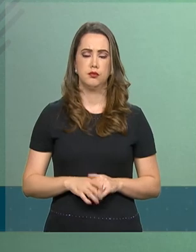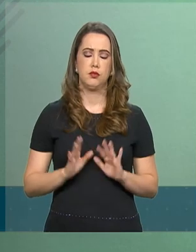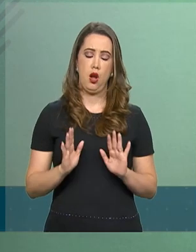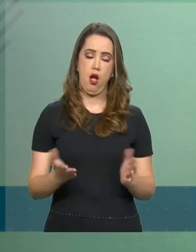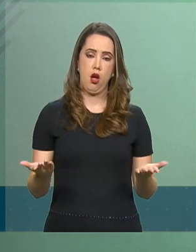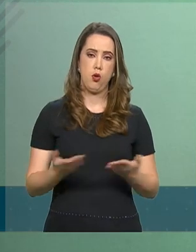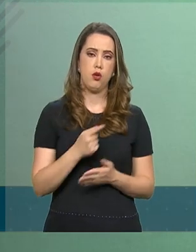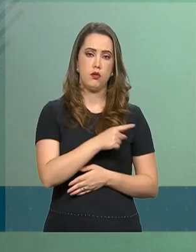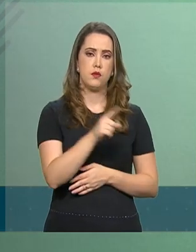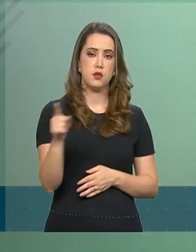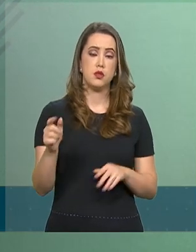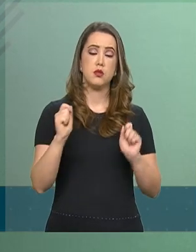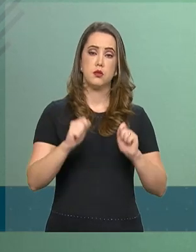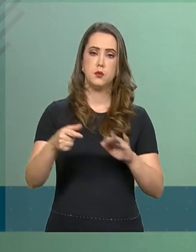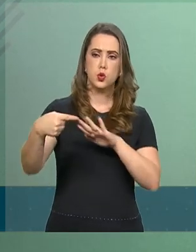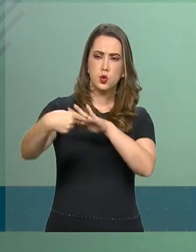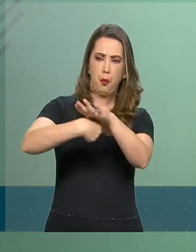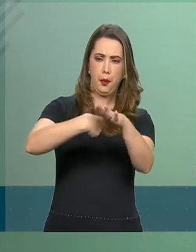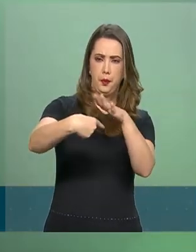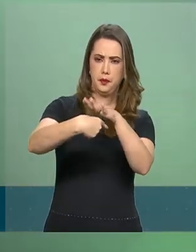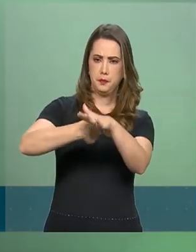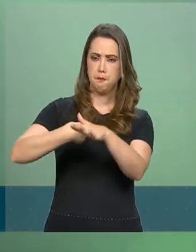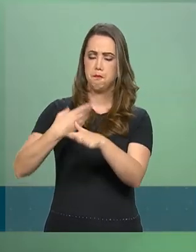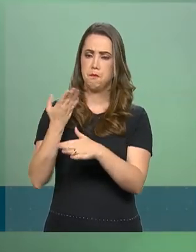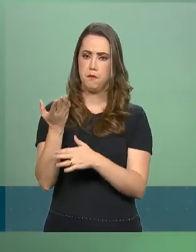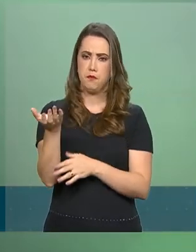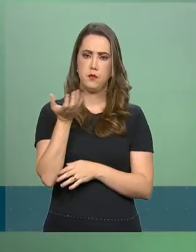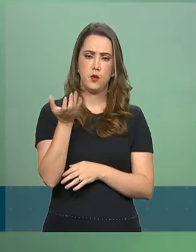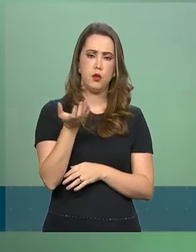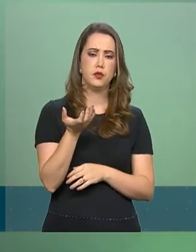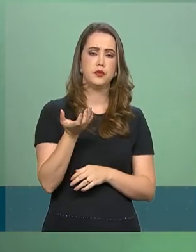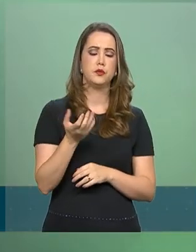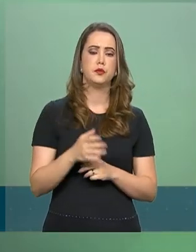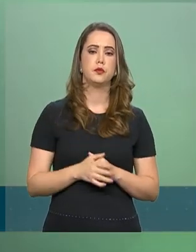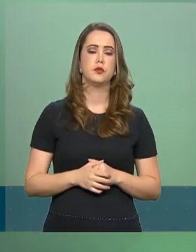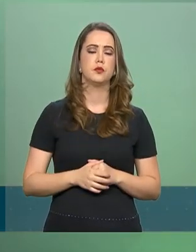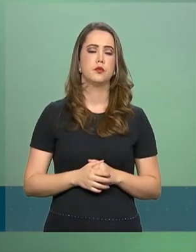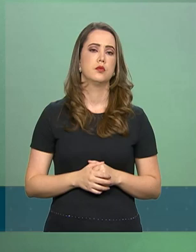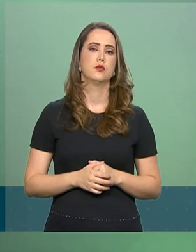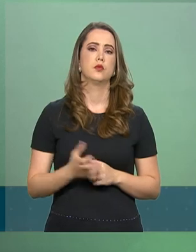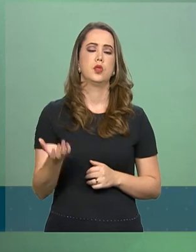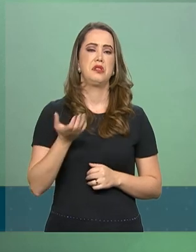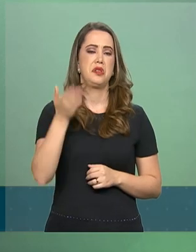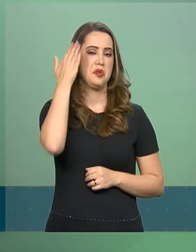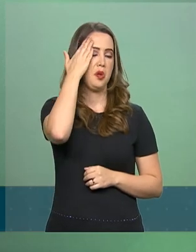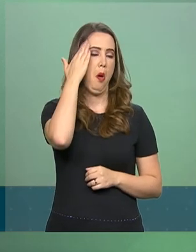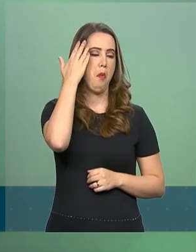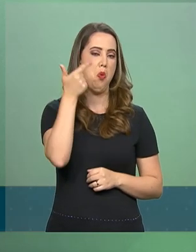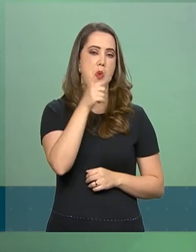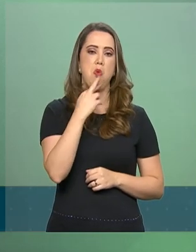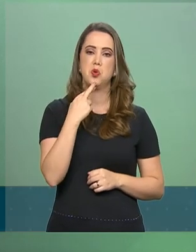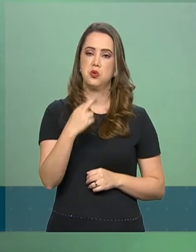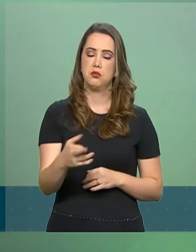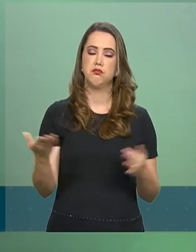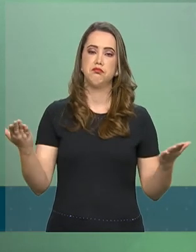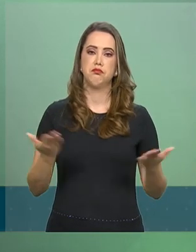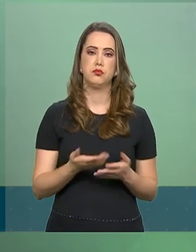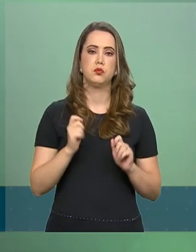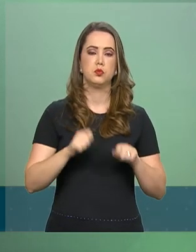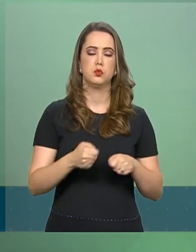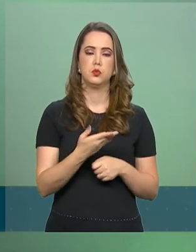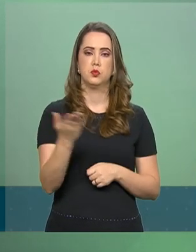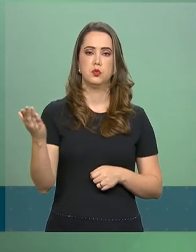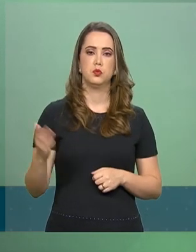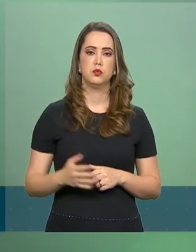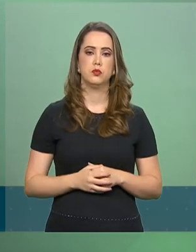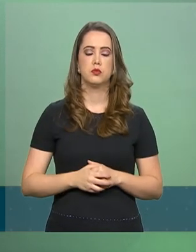eu me coloca agora à disposição para outras respostas que eventualmente existam no âmbito de